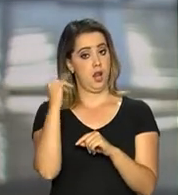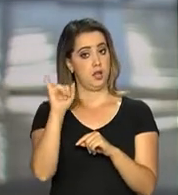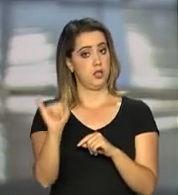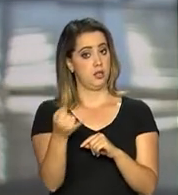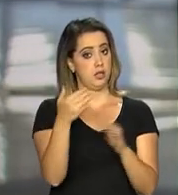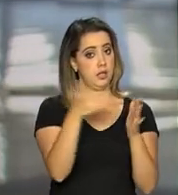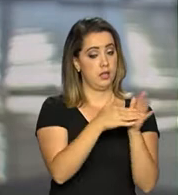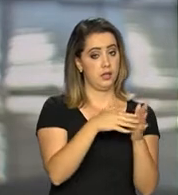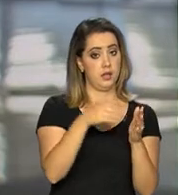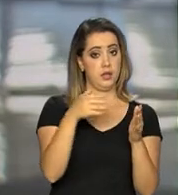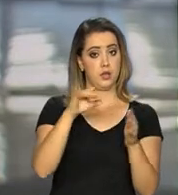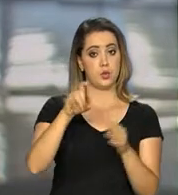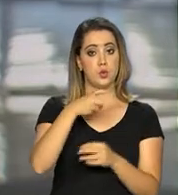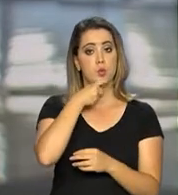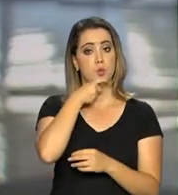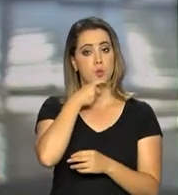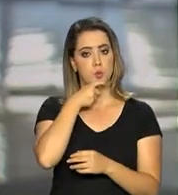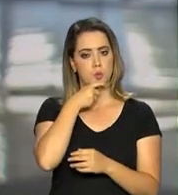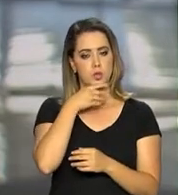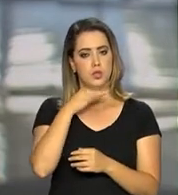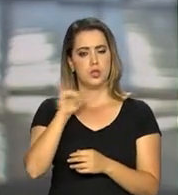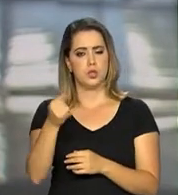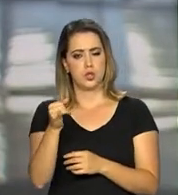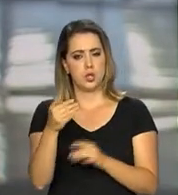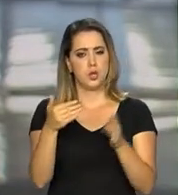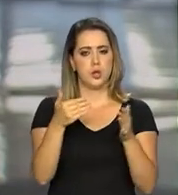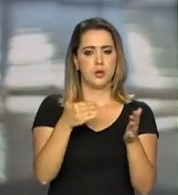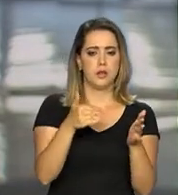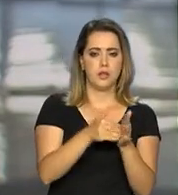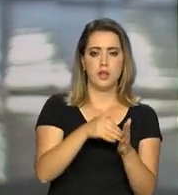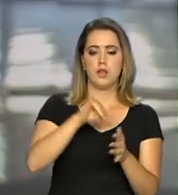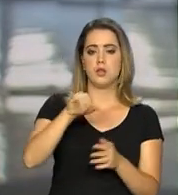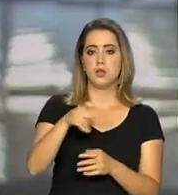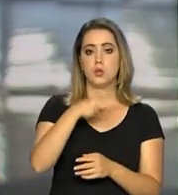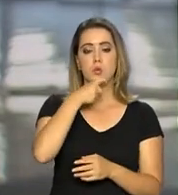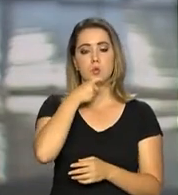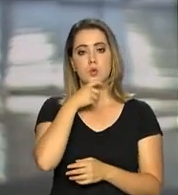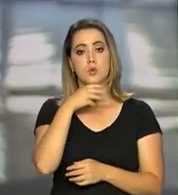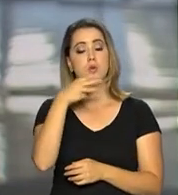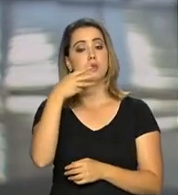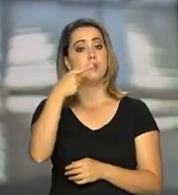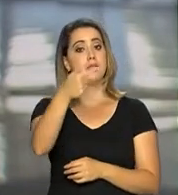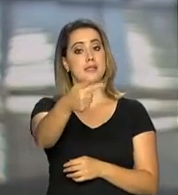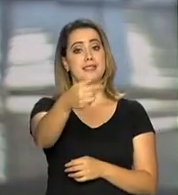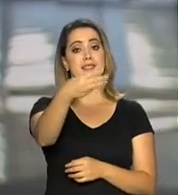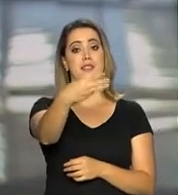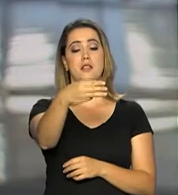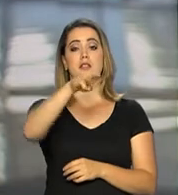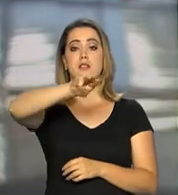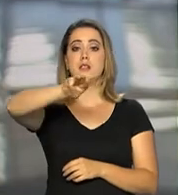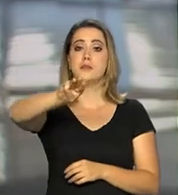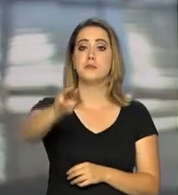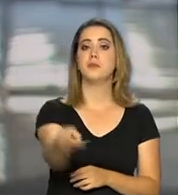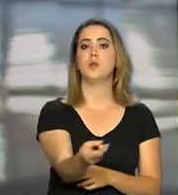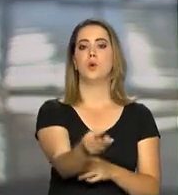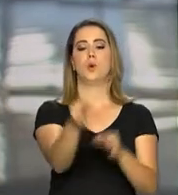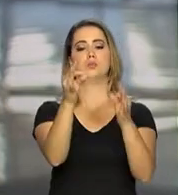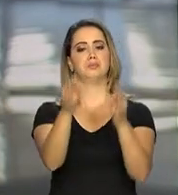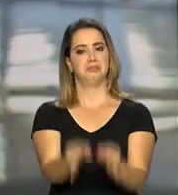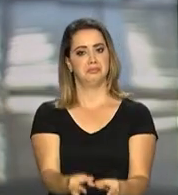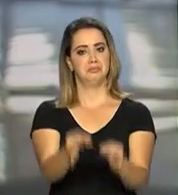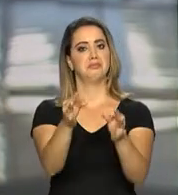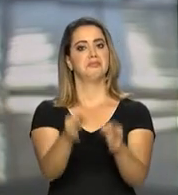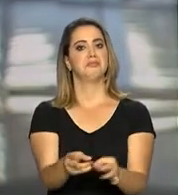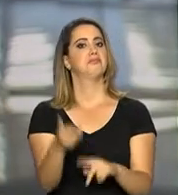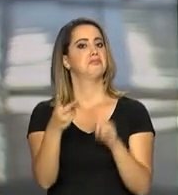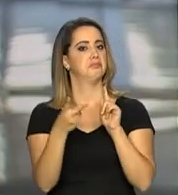a movimentação ultrapassou a casa das 73 milhões de toneladas, o que é também um recorde